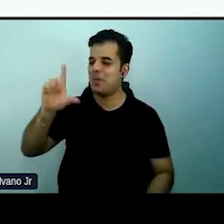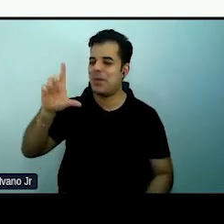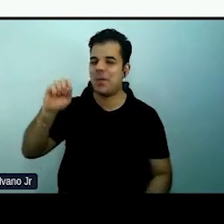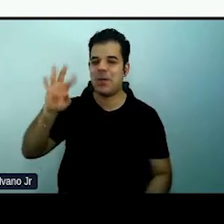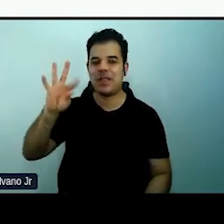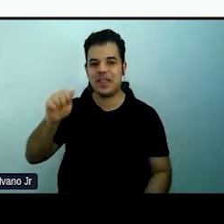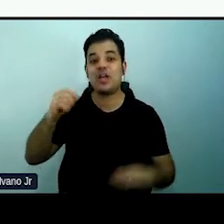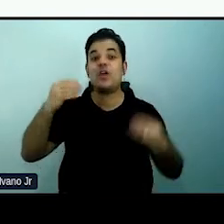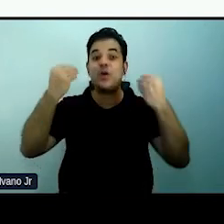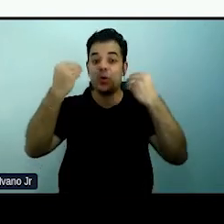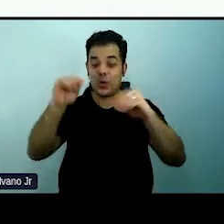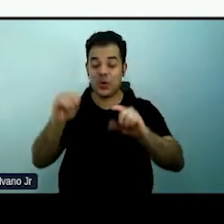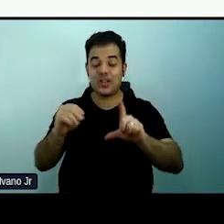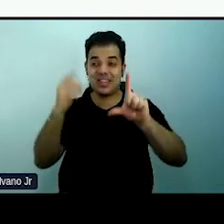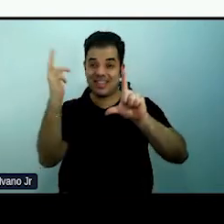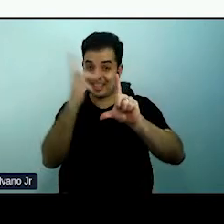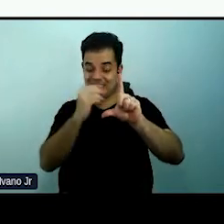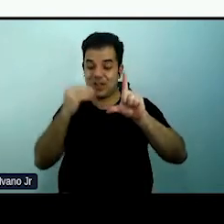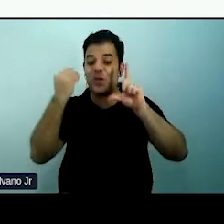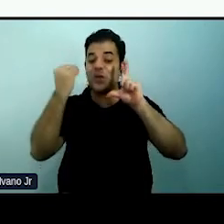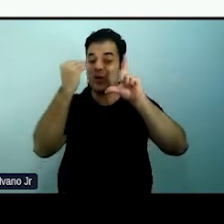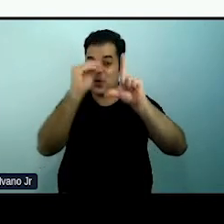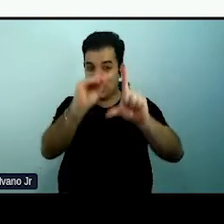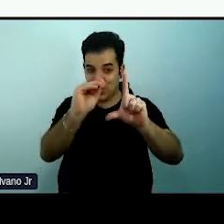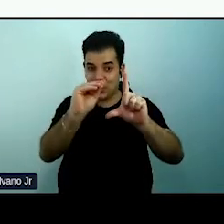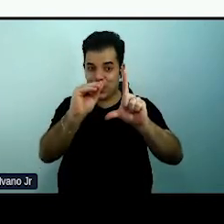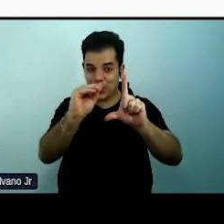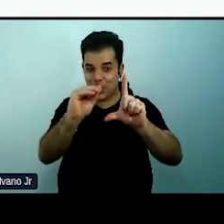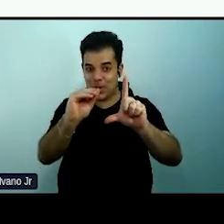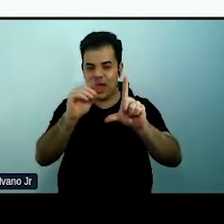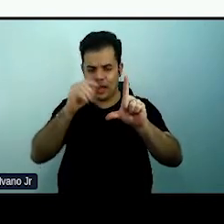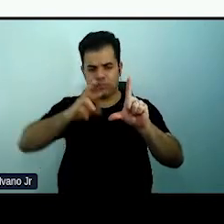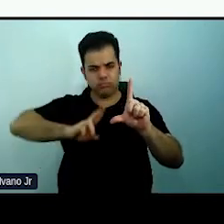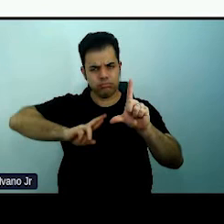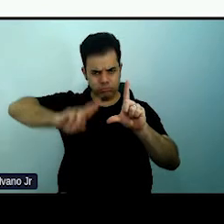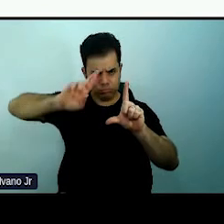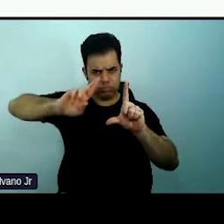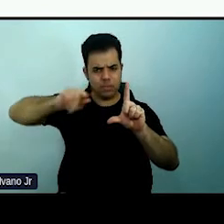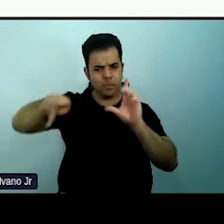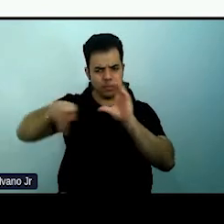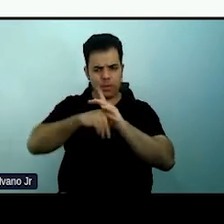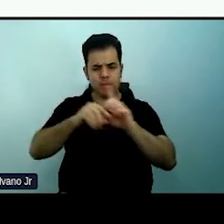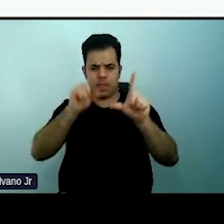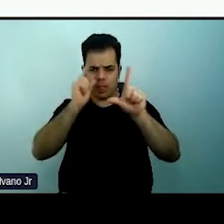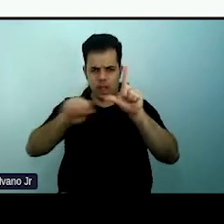ele colocou a figurinha, não necessariamente a pessoa que coloca a figurinha é a pessoa que também coloca a